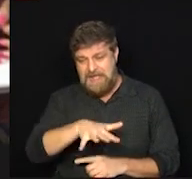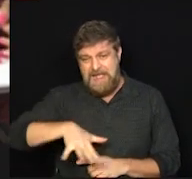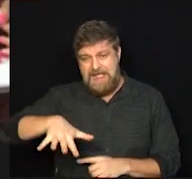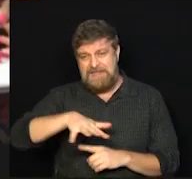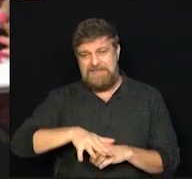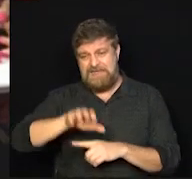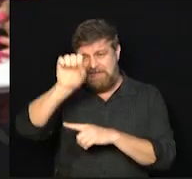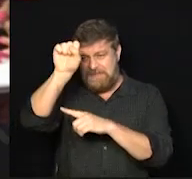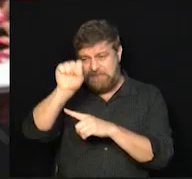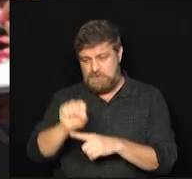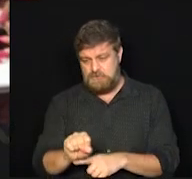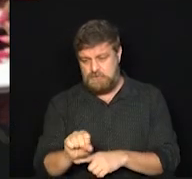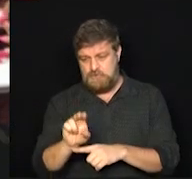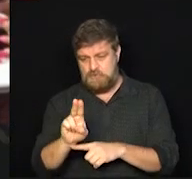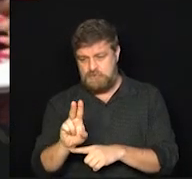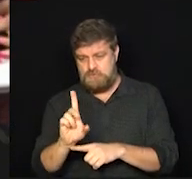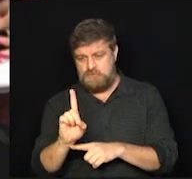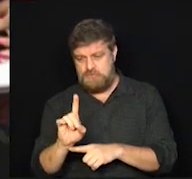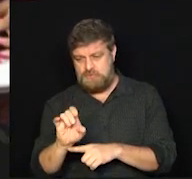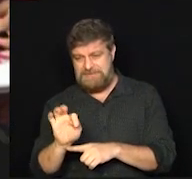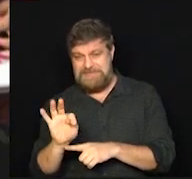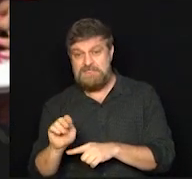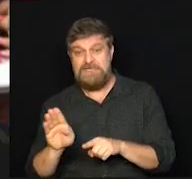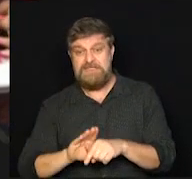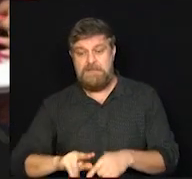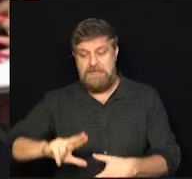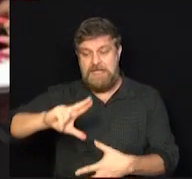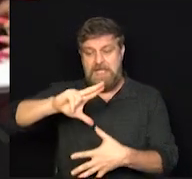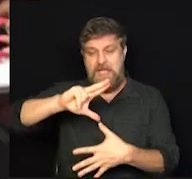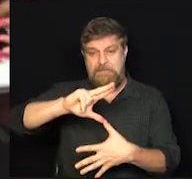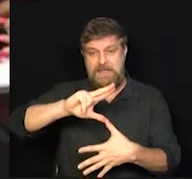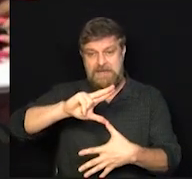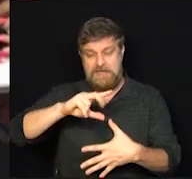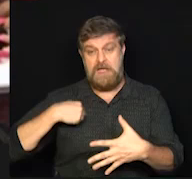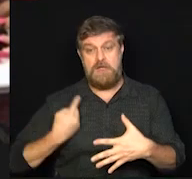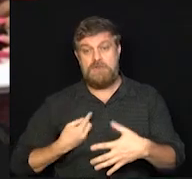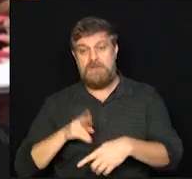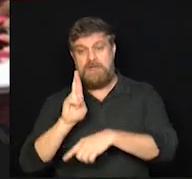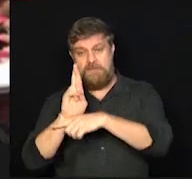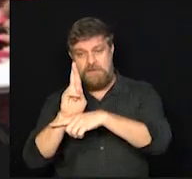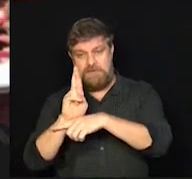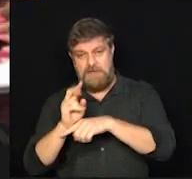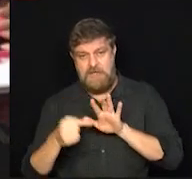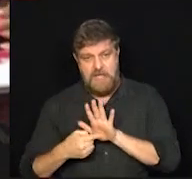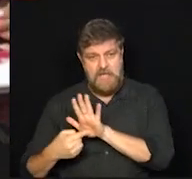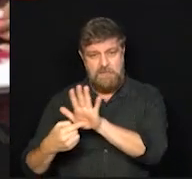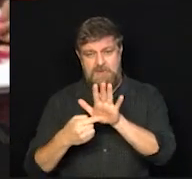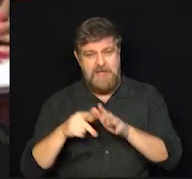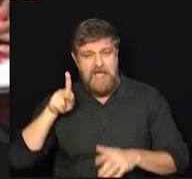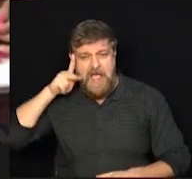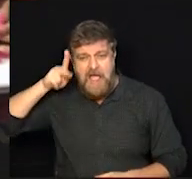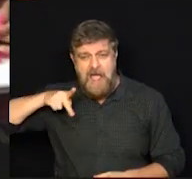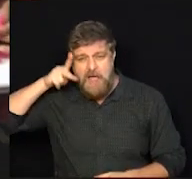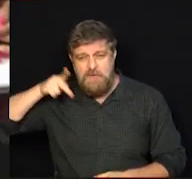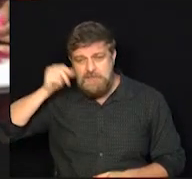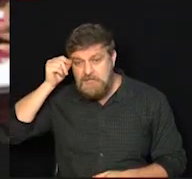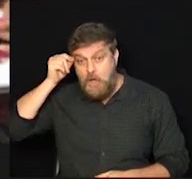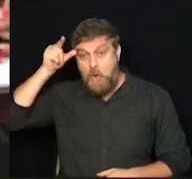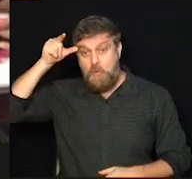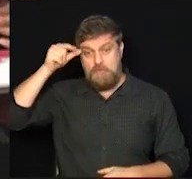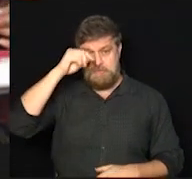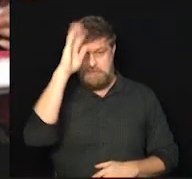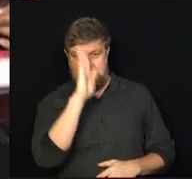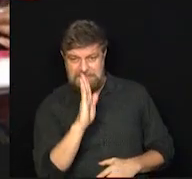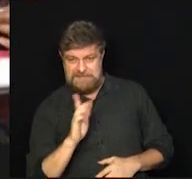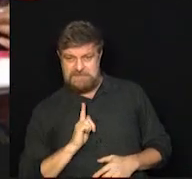Unesco na América Latina para falar sobre a política de patrimônio imaterial brasileiro a partir da perspectiva